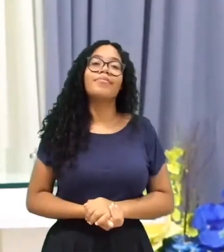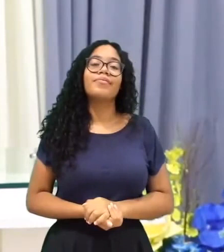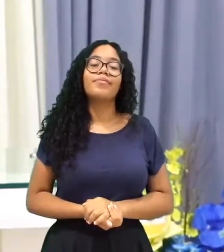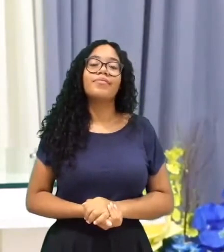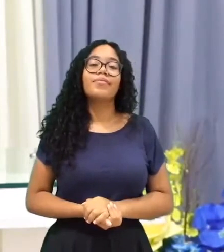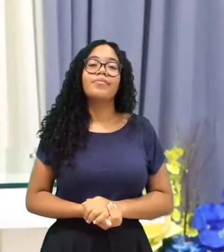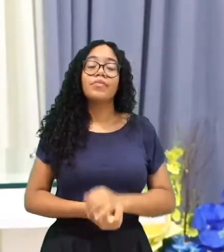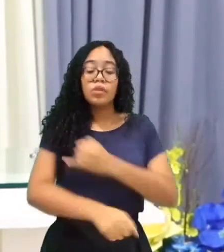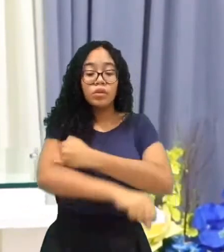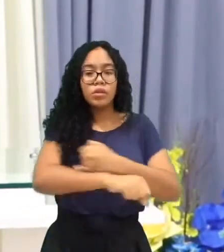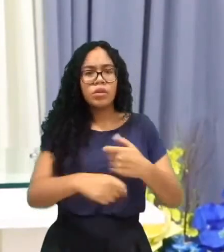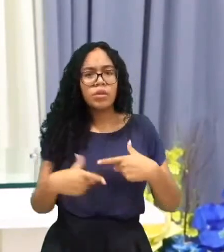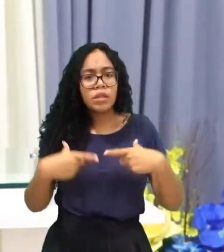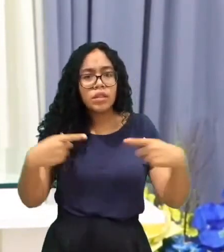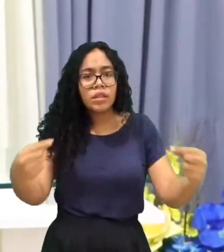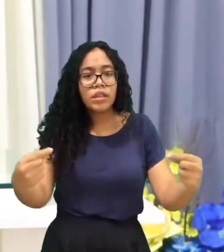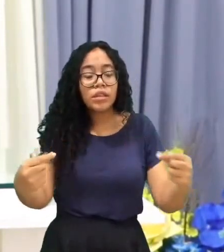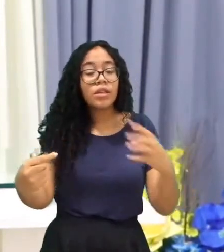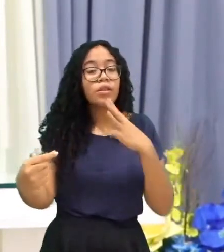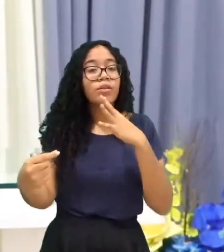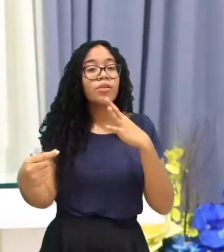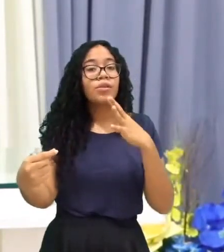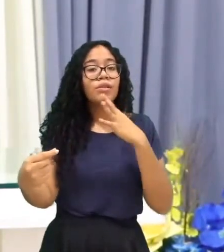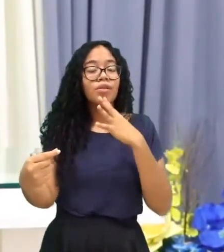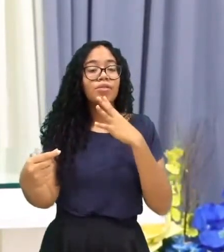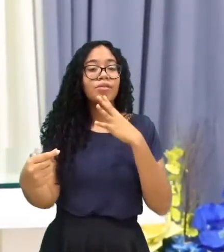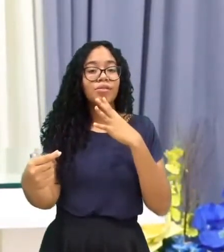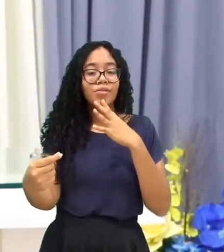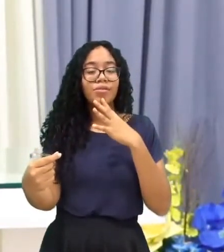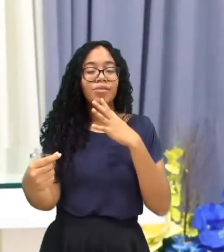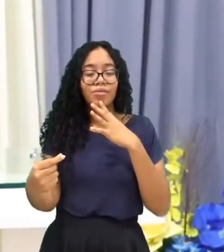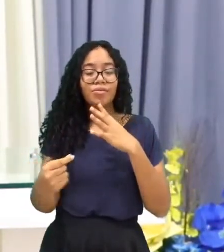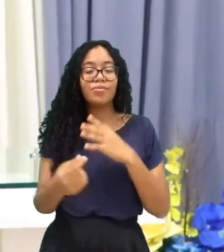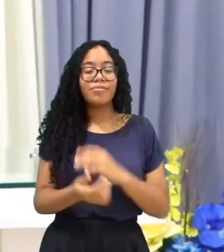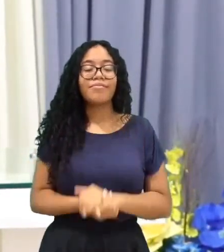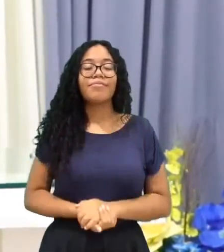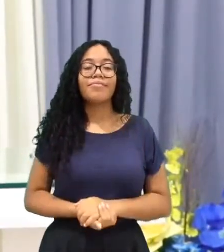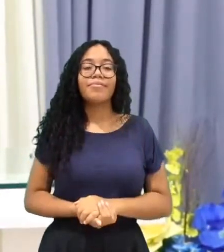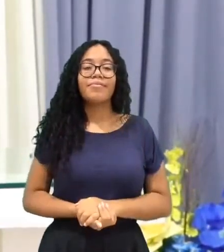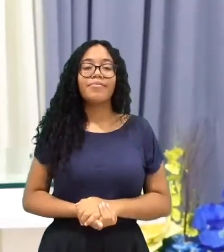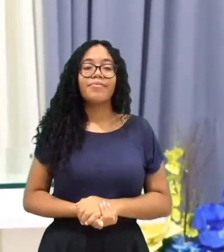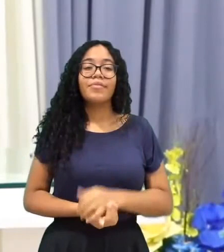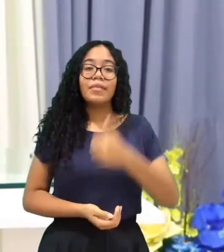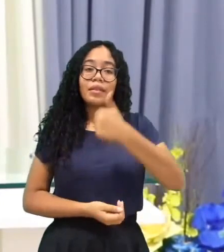tio. E ele casa-se com a primeira esposa.